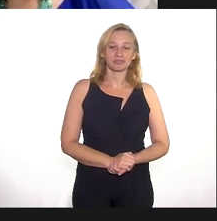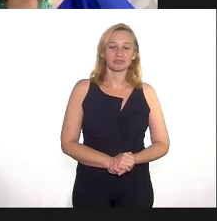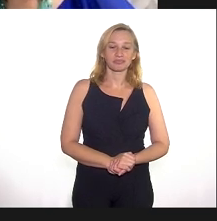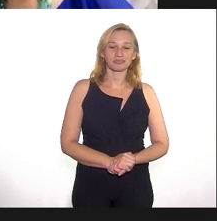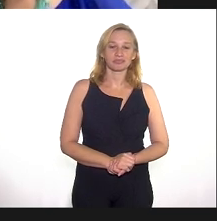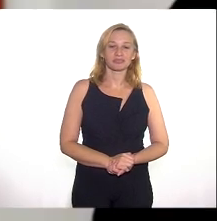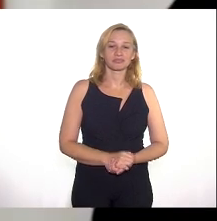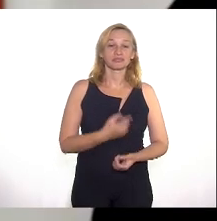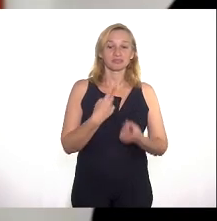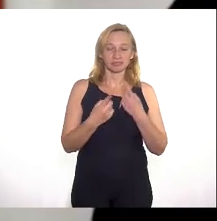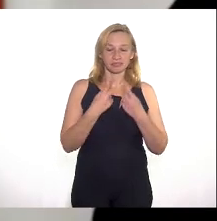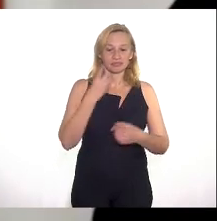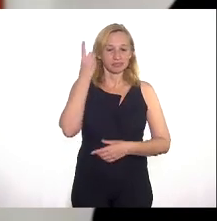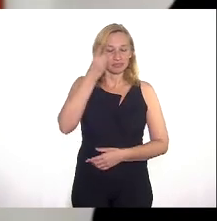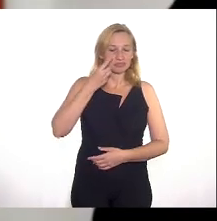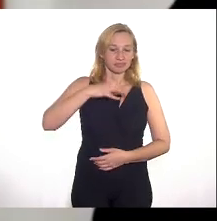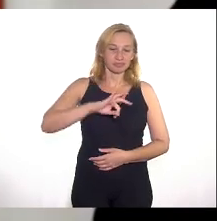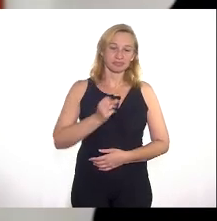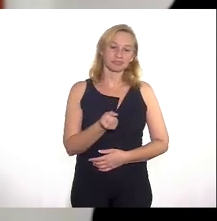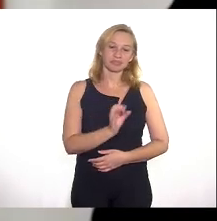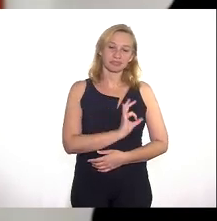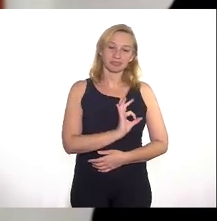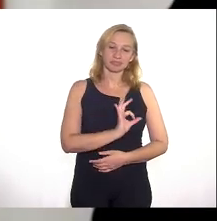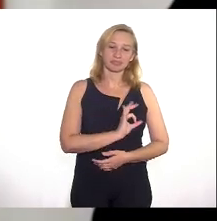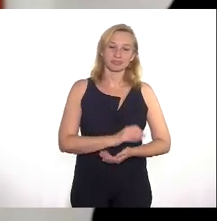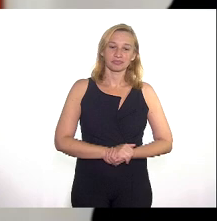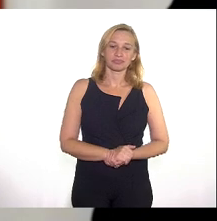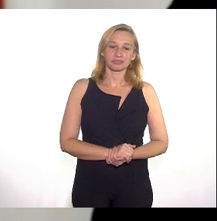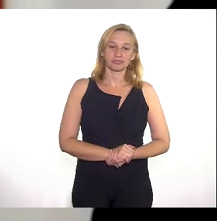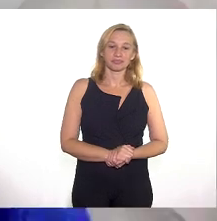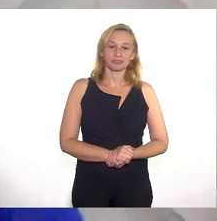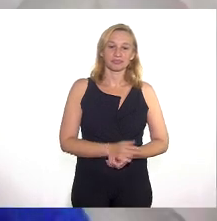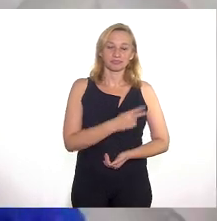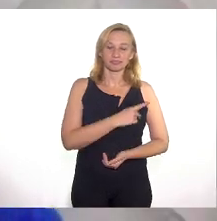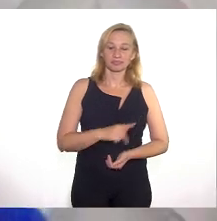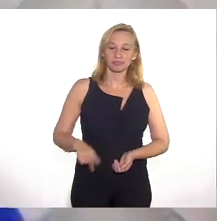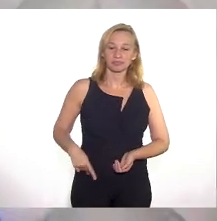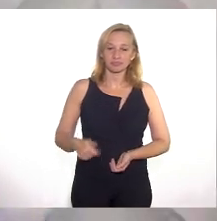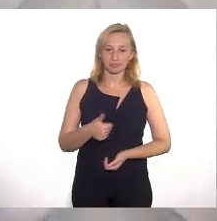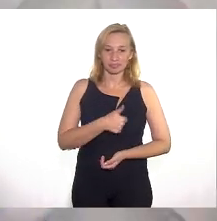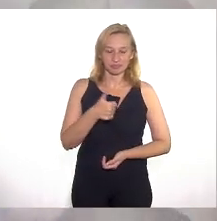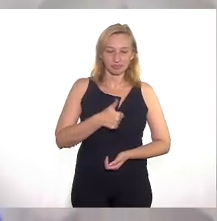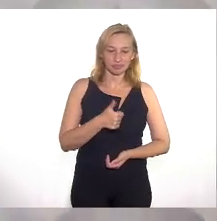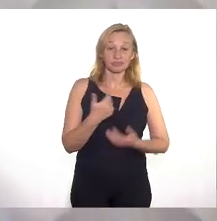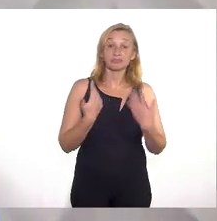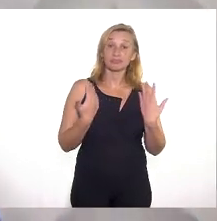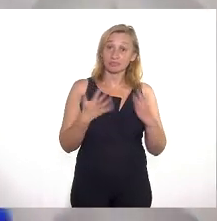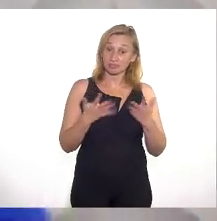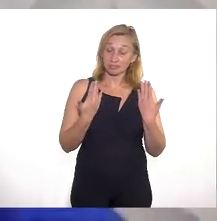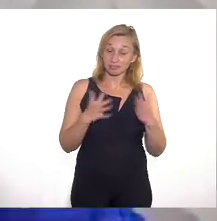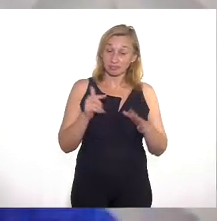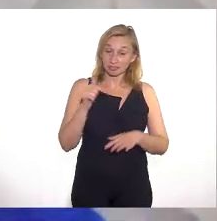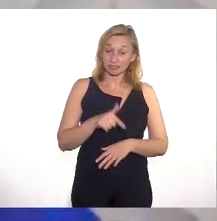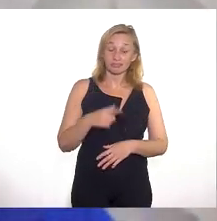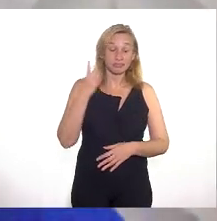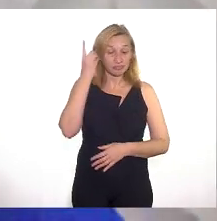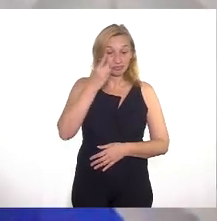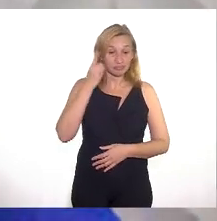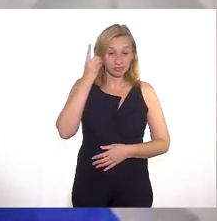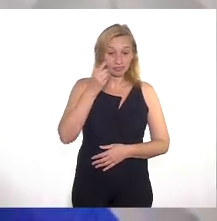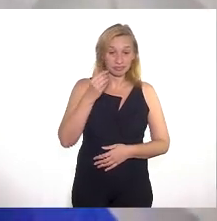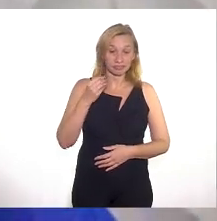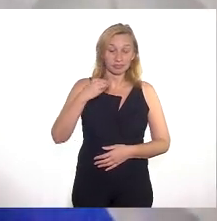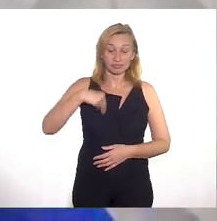Para discutir, a deputada Marta Rocha. Presidente, em primeiro lugar, eu quero saudar aqui o deputado Carlos Mink,